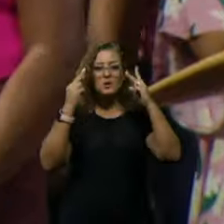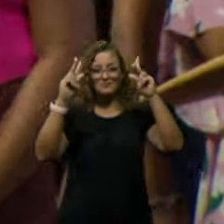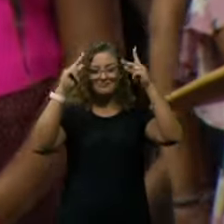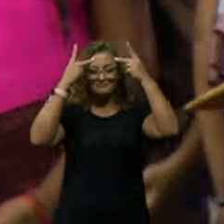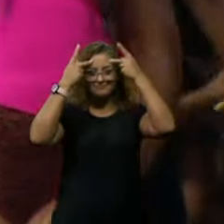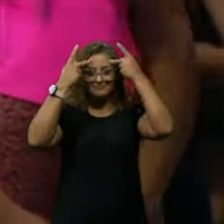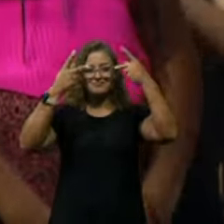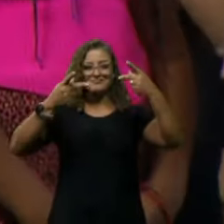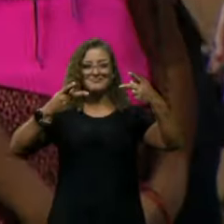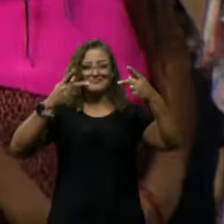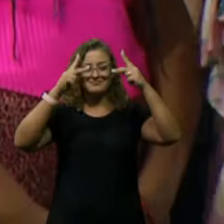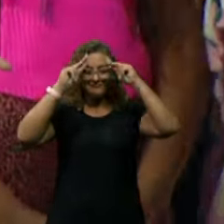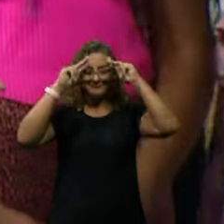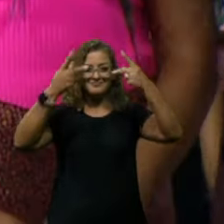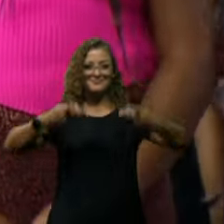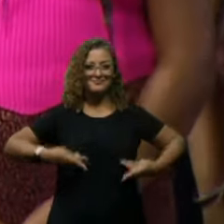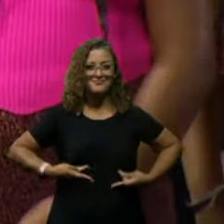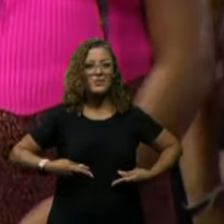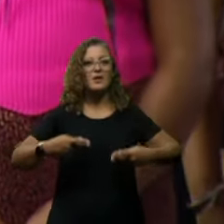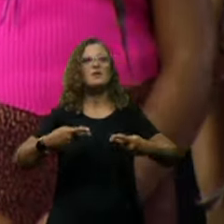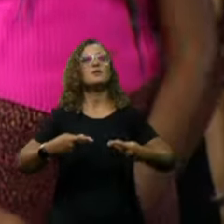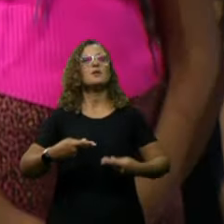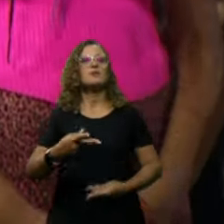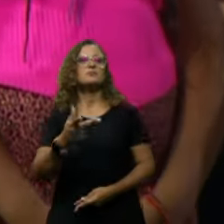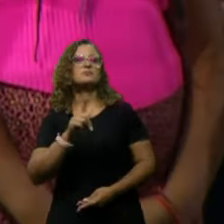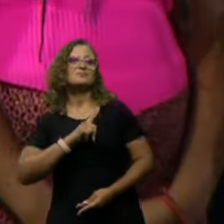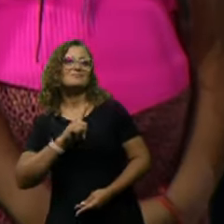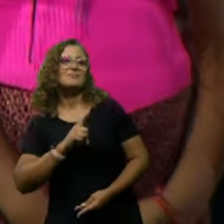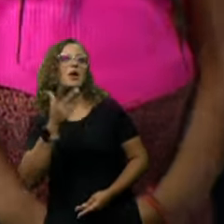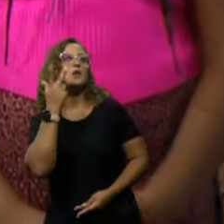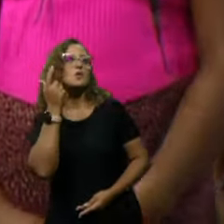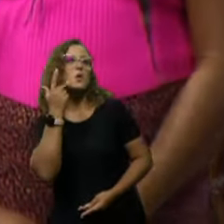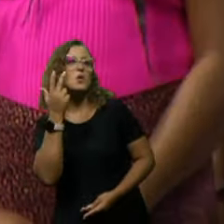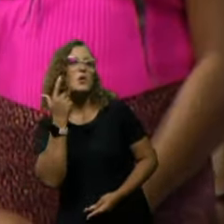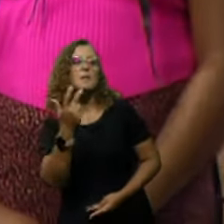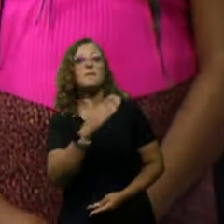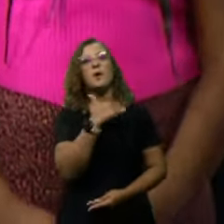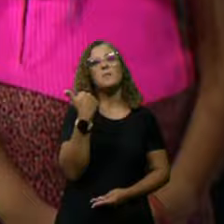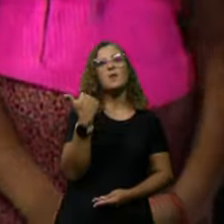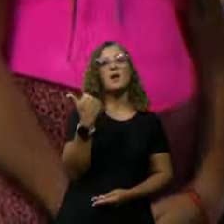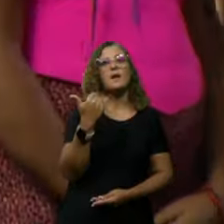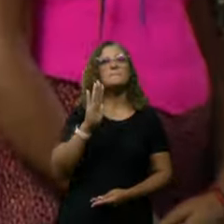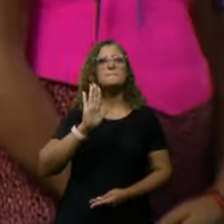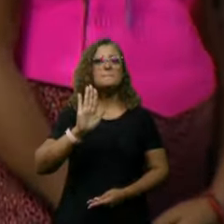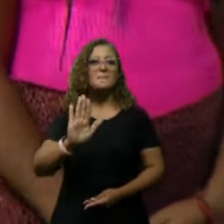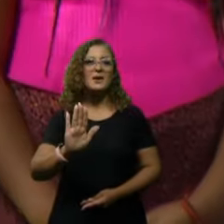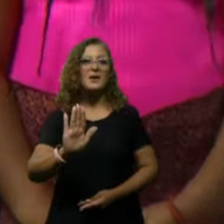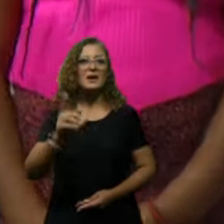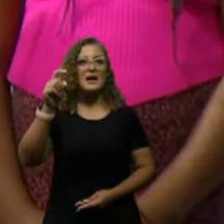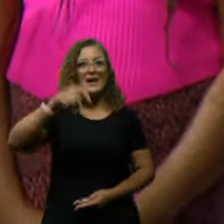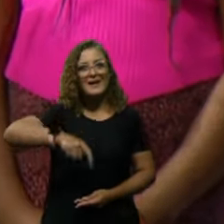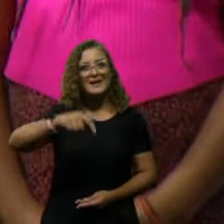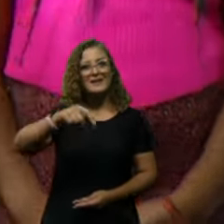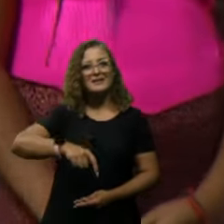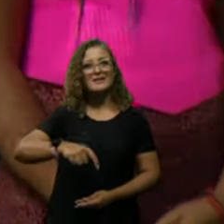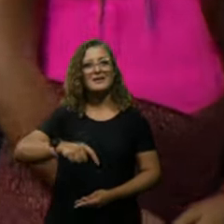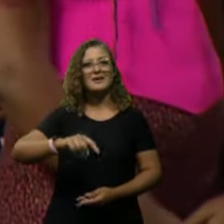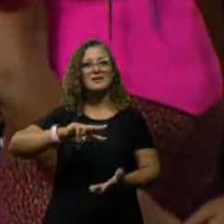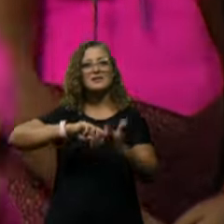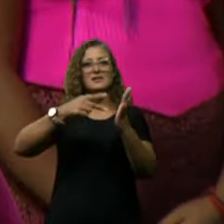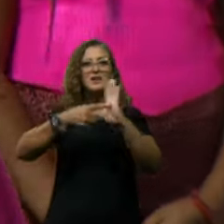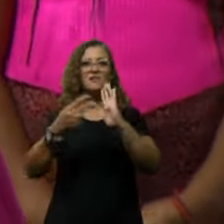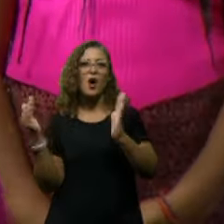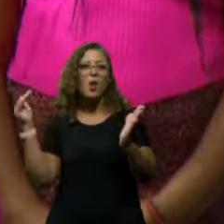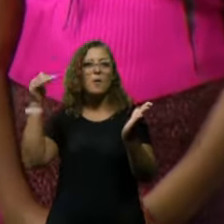medo da morte Isso é óbvio É bíblico o que eu estou falando é a morte é a última cidade a gente dá perturbado por